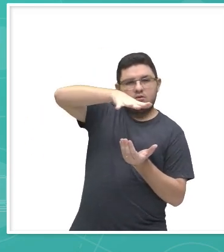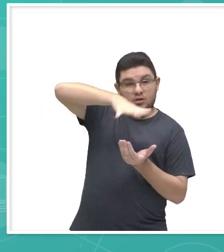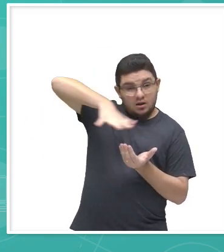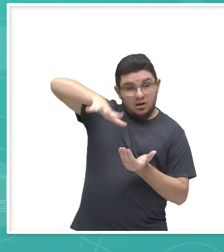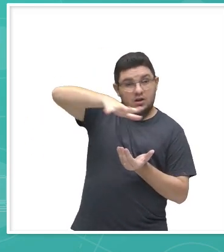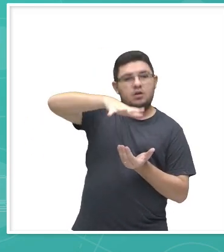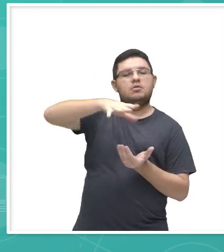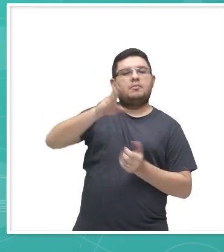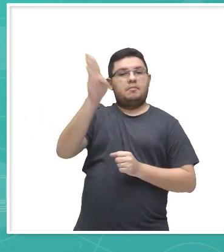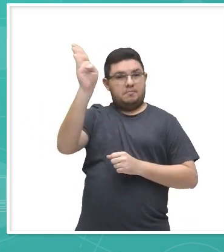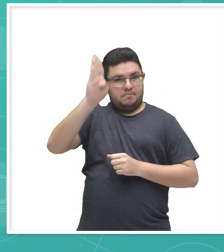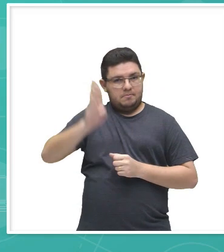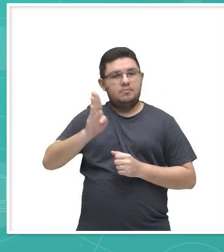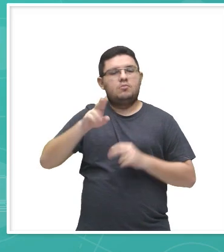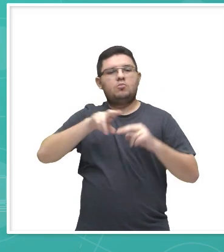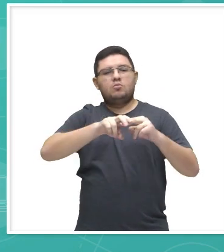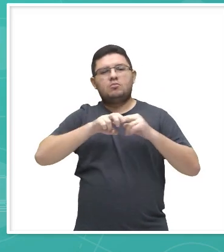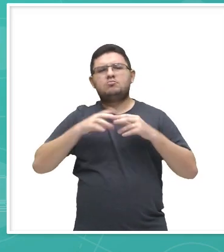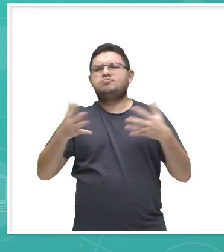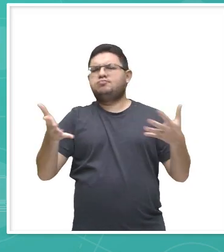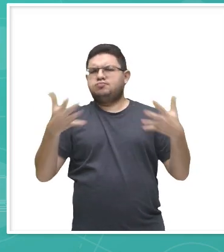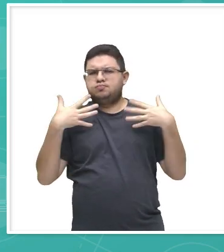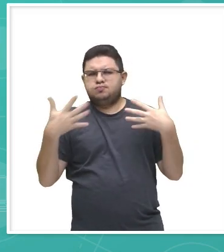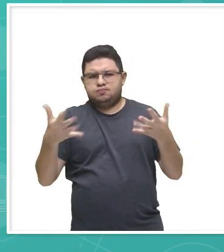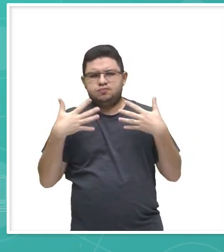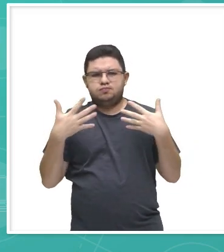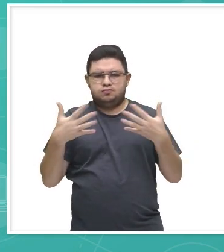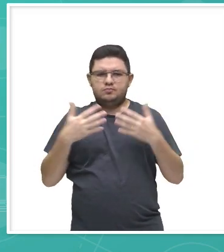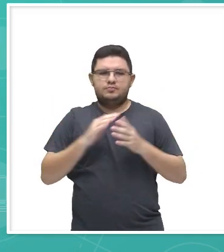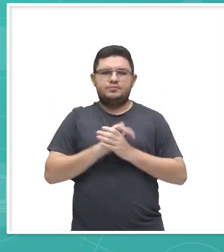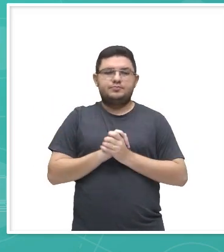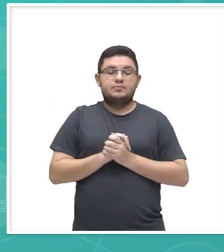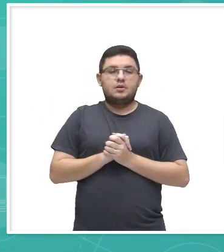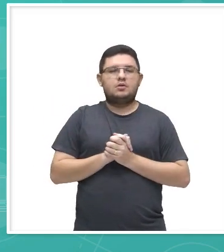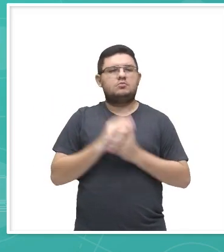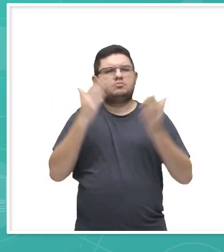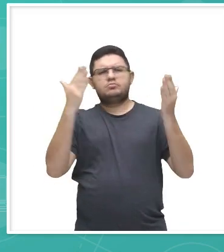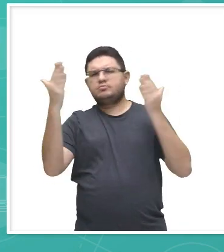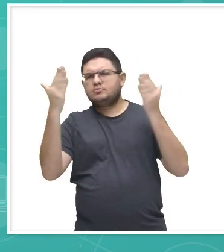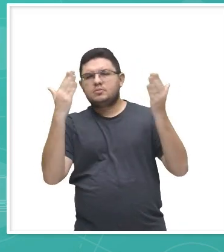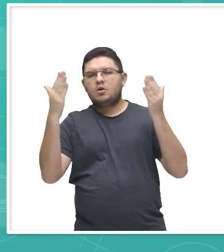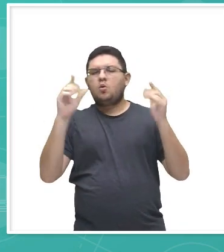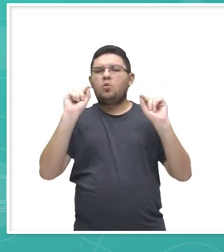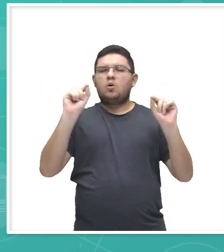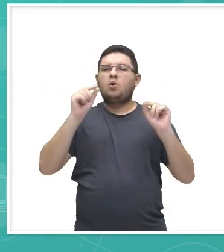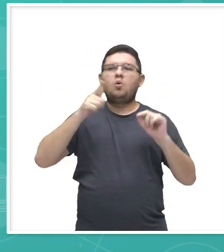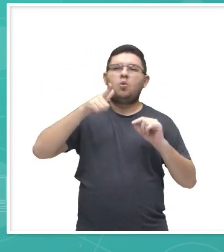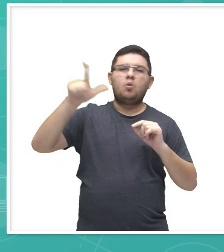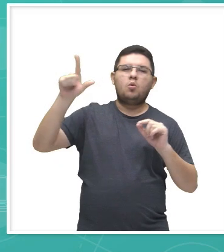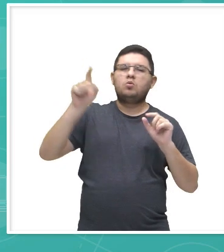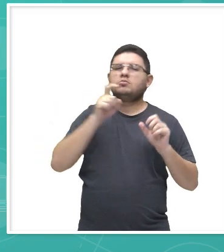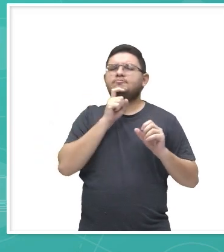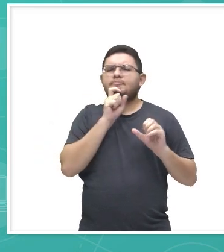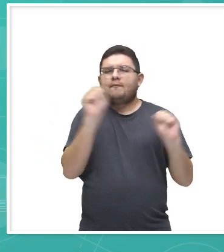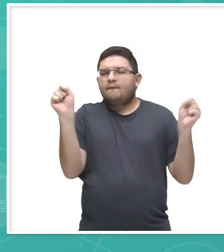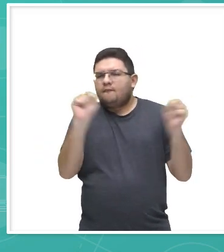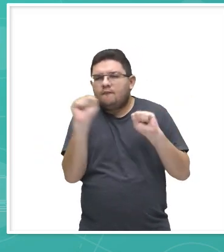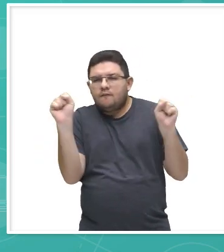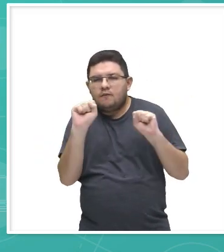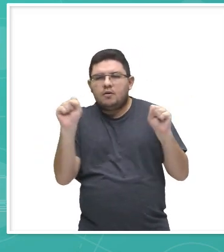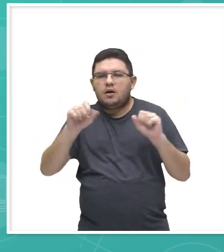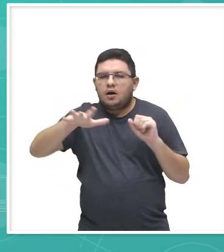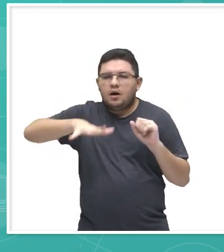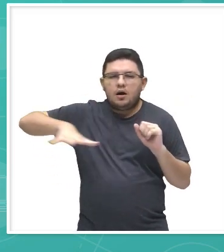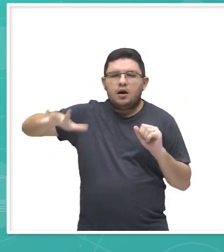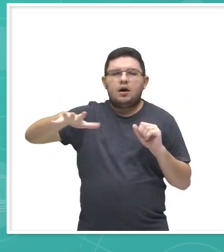da agricultura, né? Se você for comparar, por exemplo, em regiões de clima mais frio, já mais ali